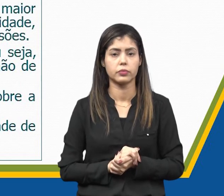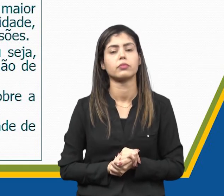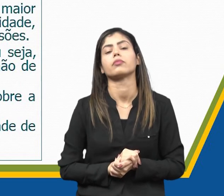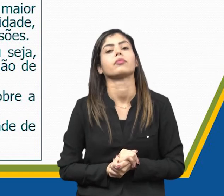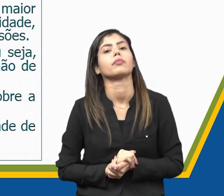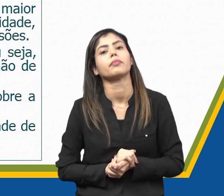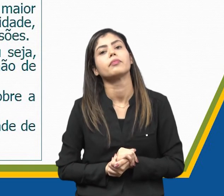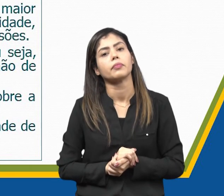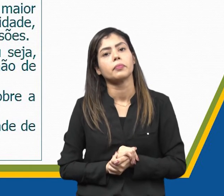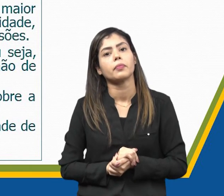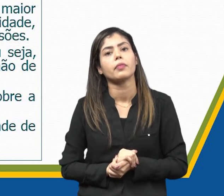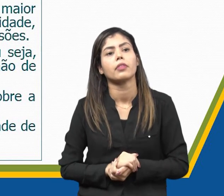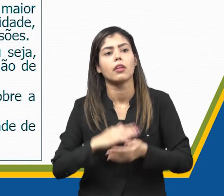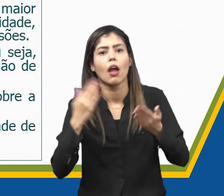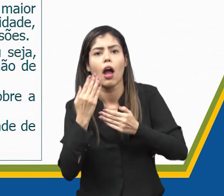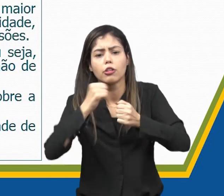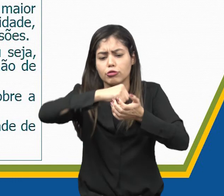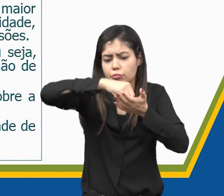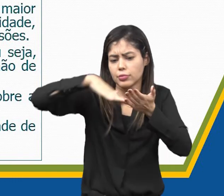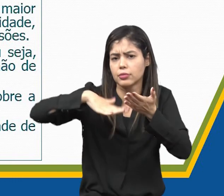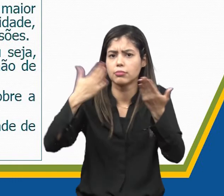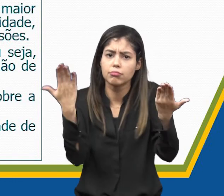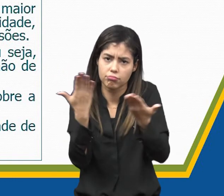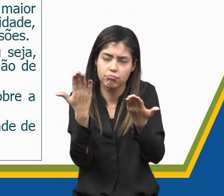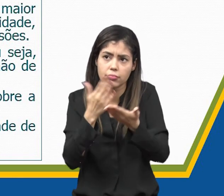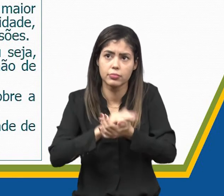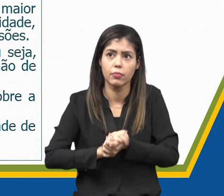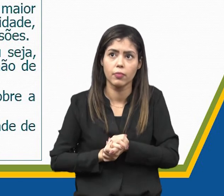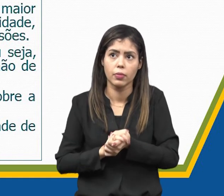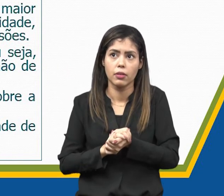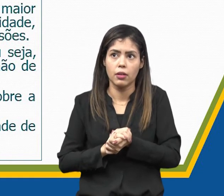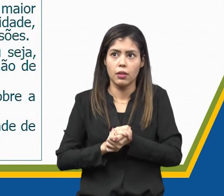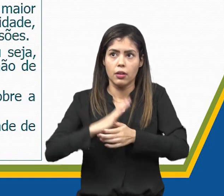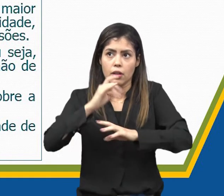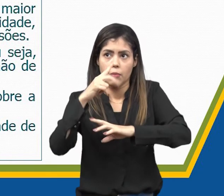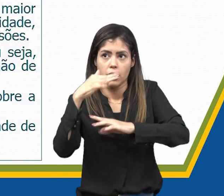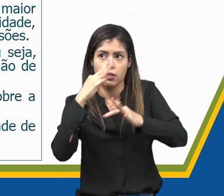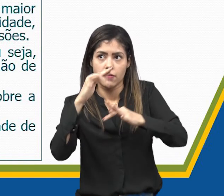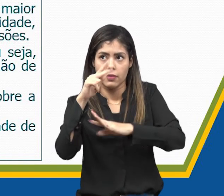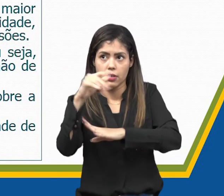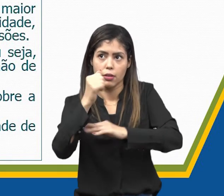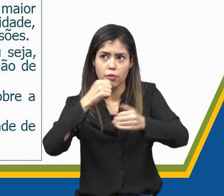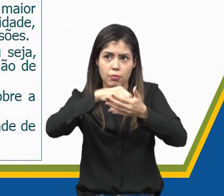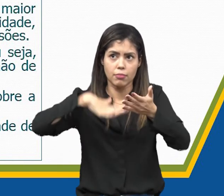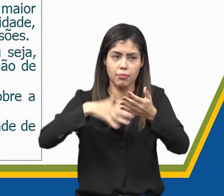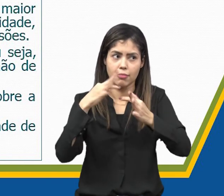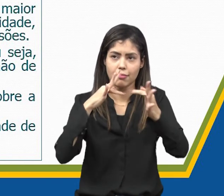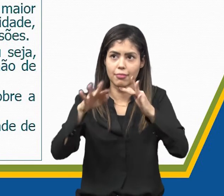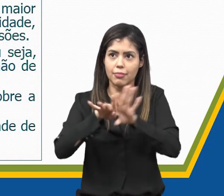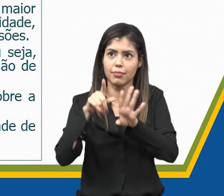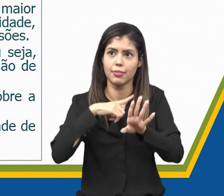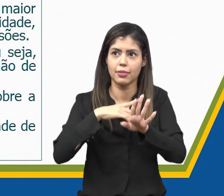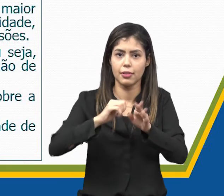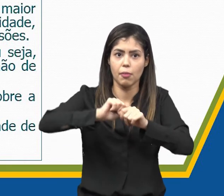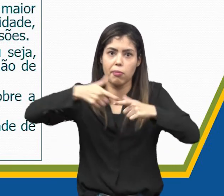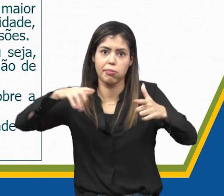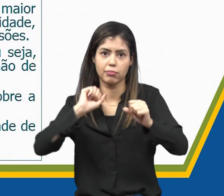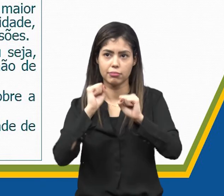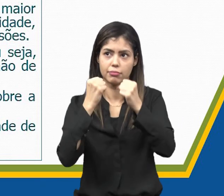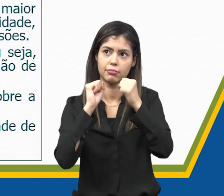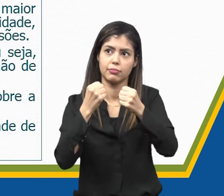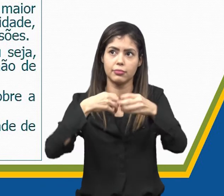Vamos ao nosso exercitando de hoje. Sobre as capacidades físicas aplicadas na atividade física e os termos